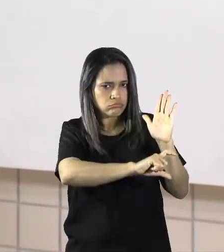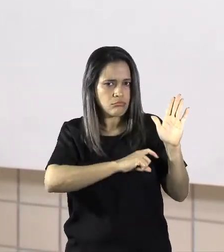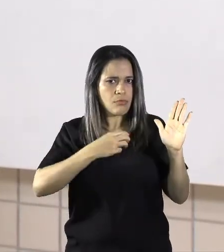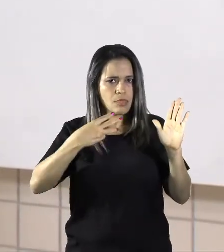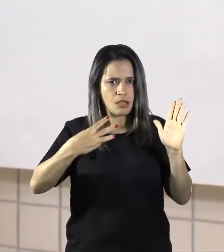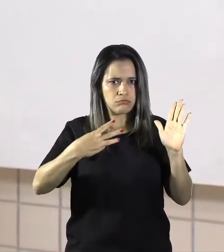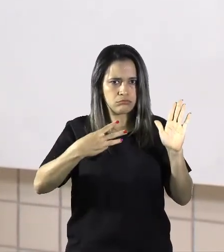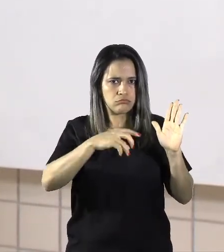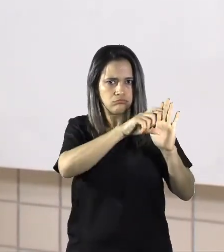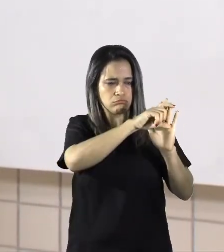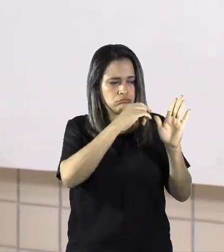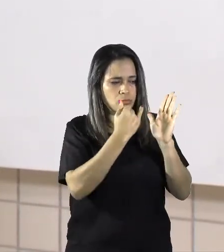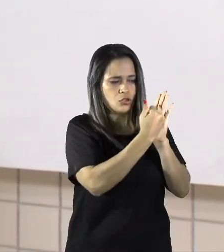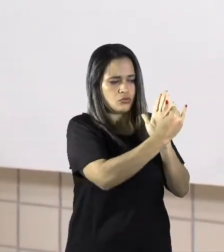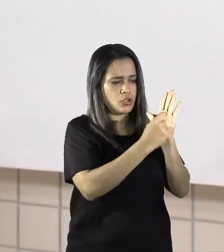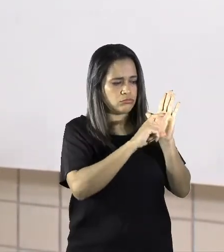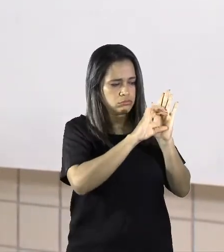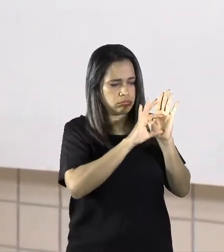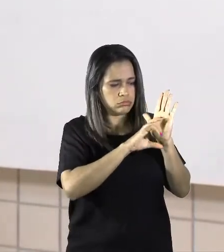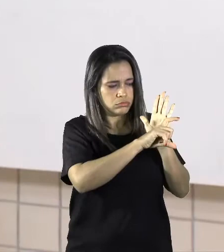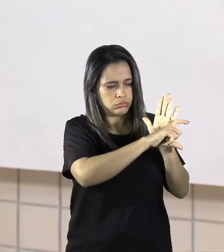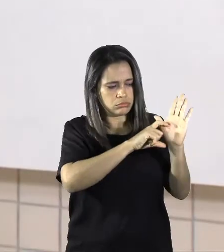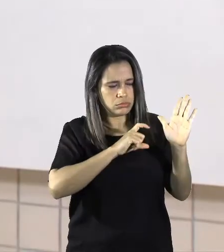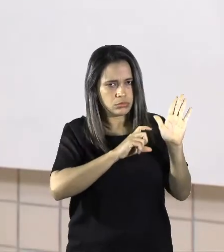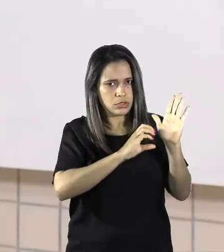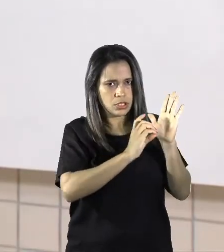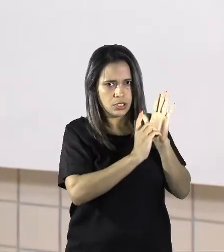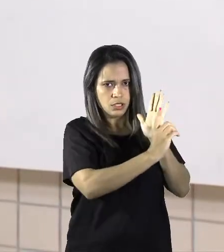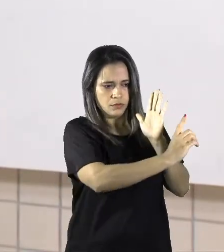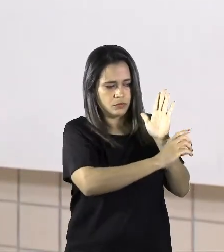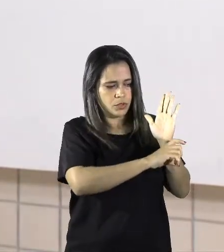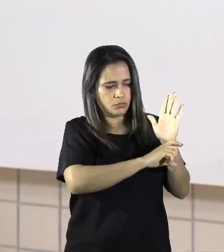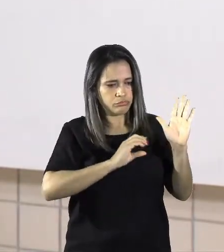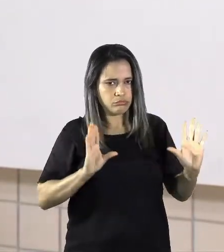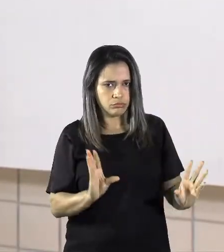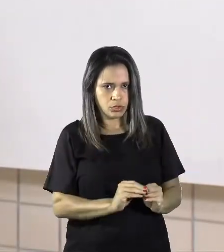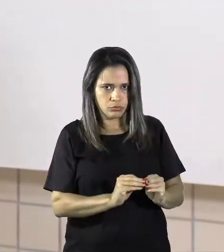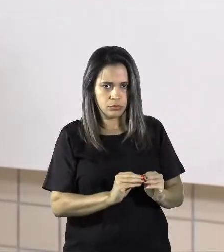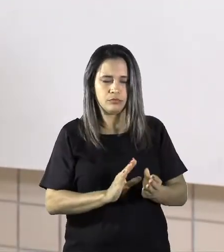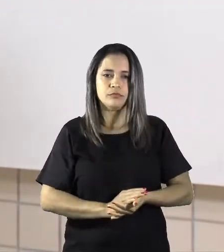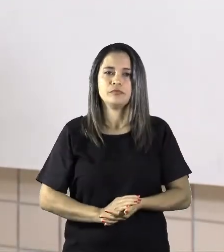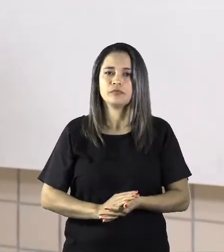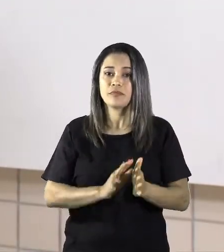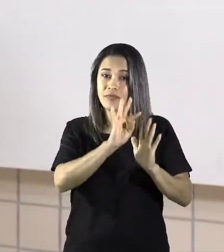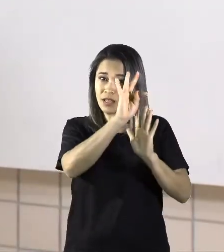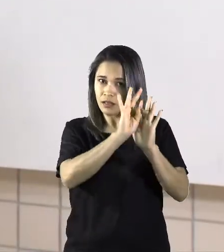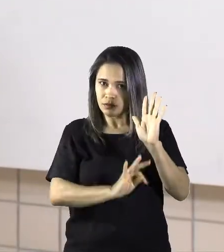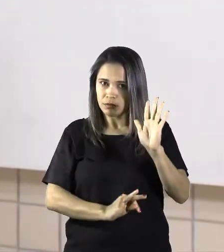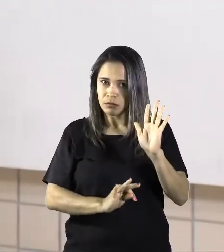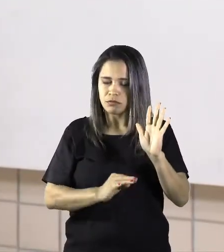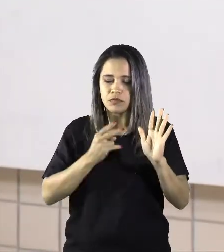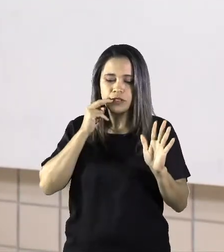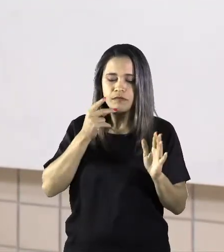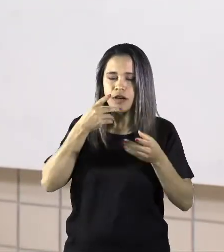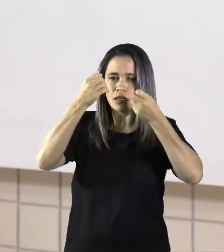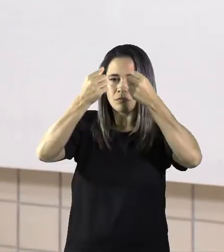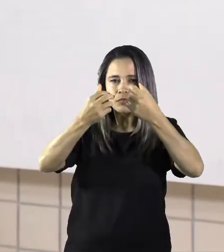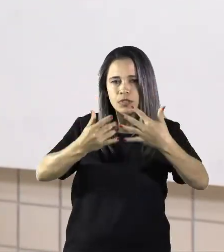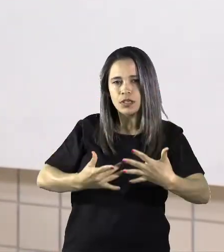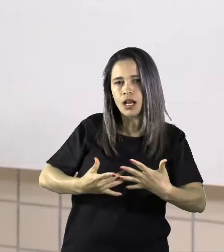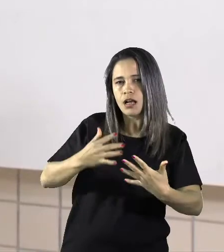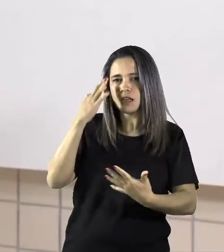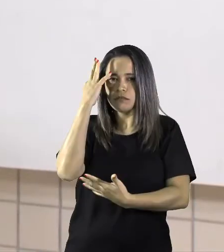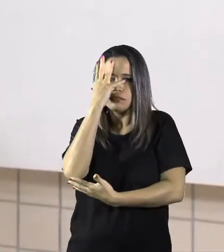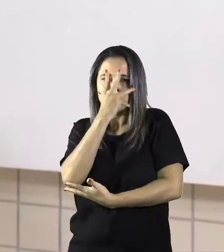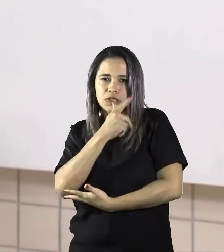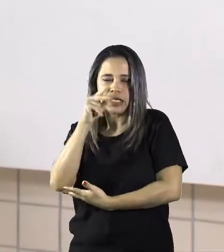desenvolvimento, conclusão. Certo? Onde nesse texto você vai falar dessa coelha, da beleza dela. Então aí